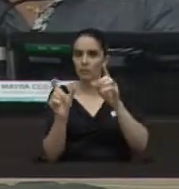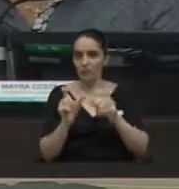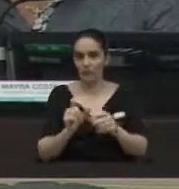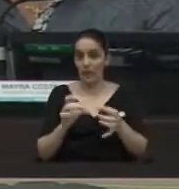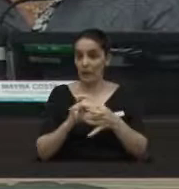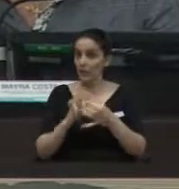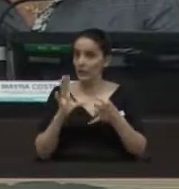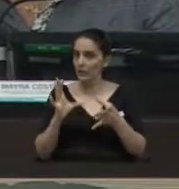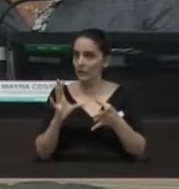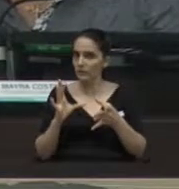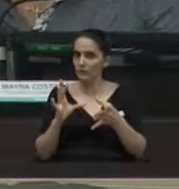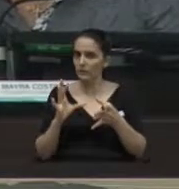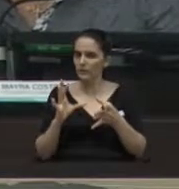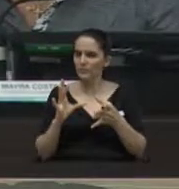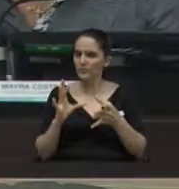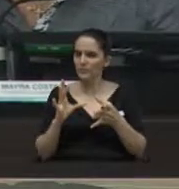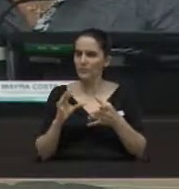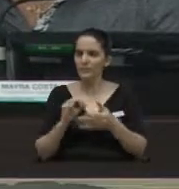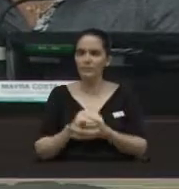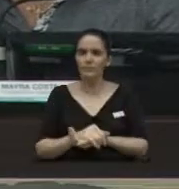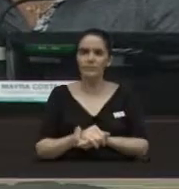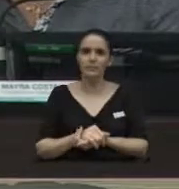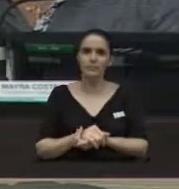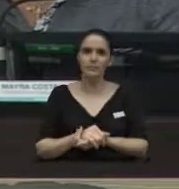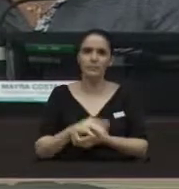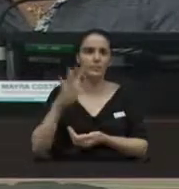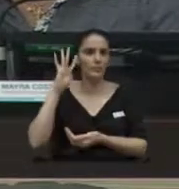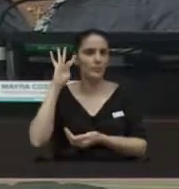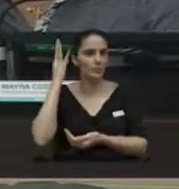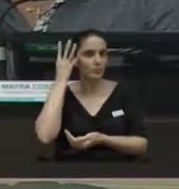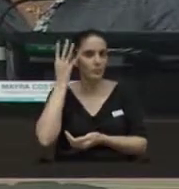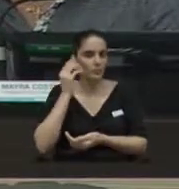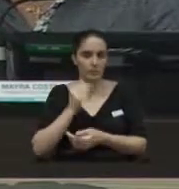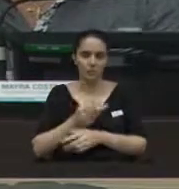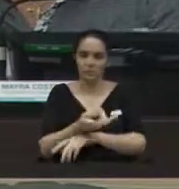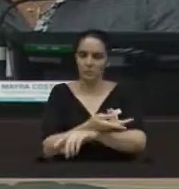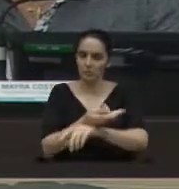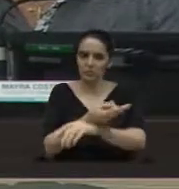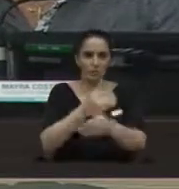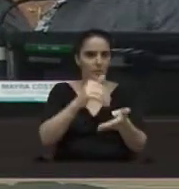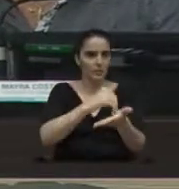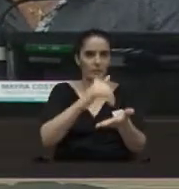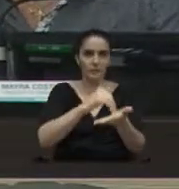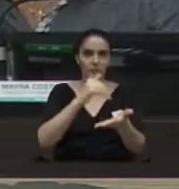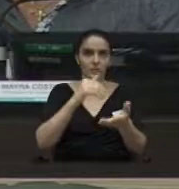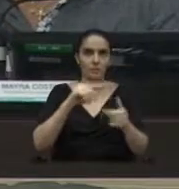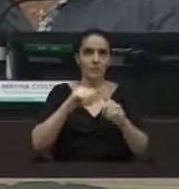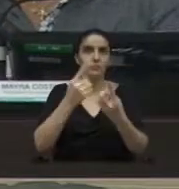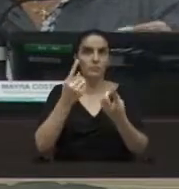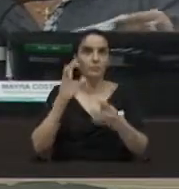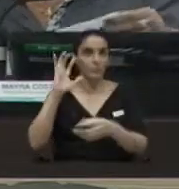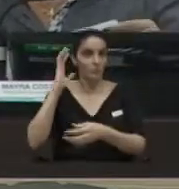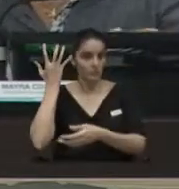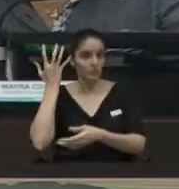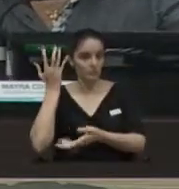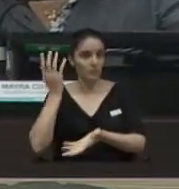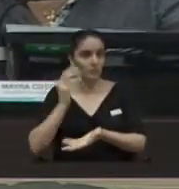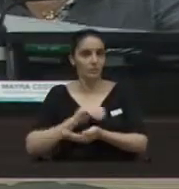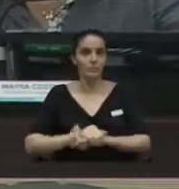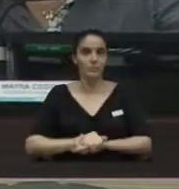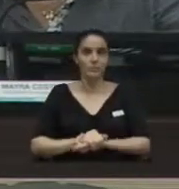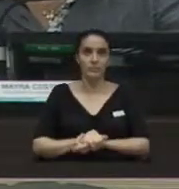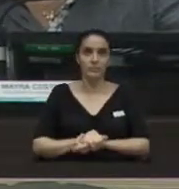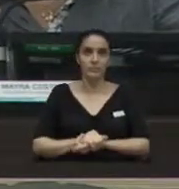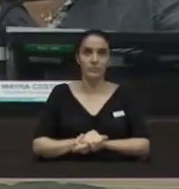mas eles desbloquearam, está resolvido, não precisa nem procurar o secretário. Mas aconteceu o fato.